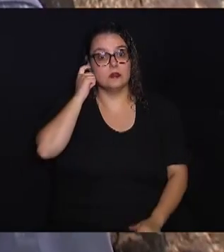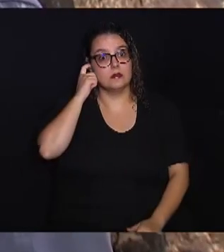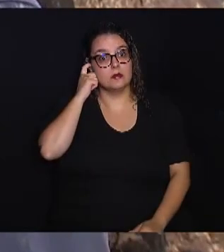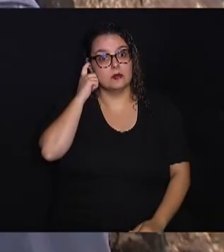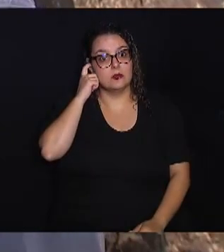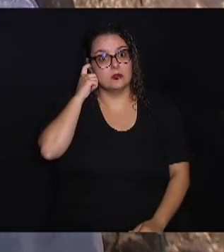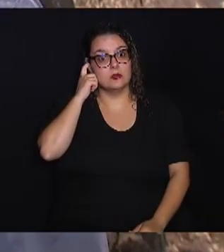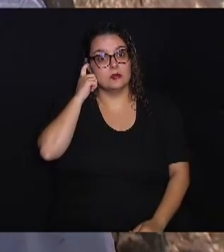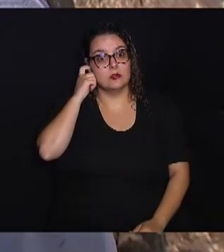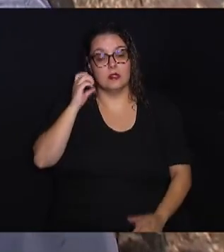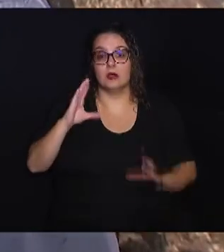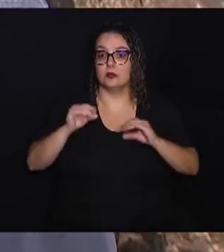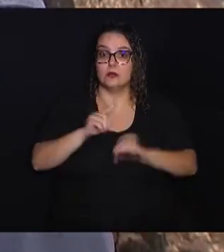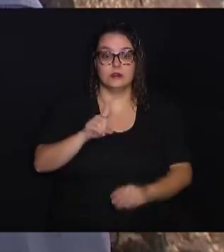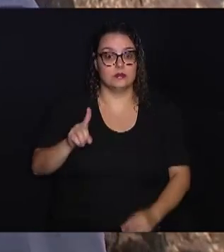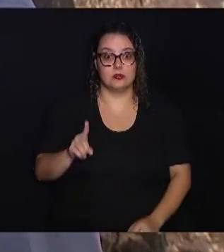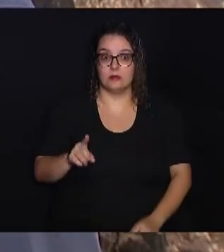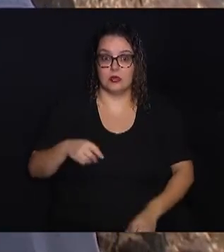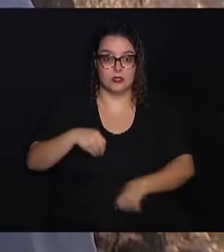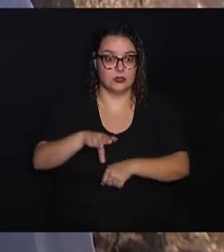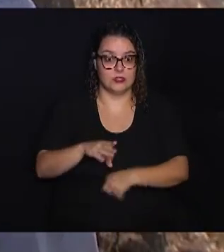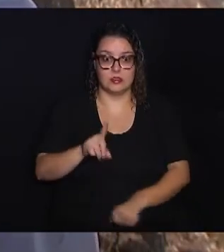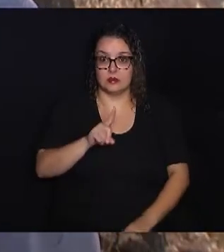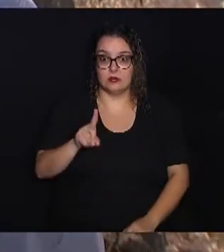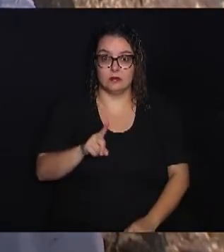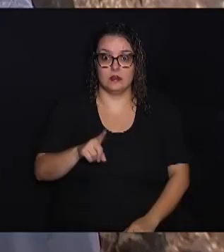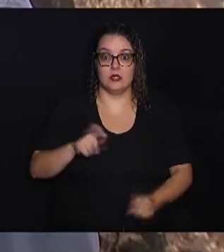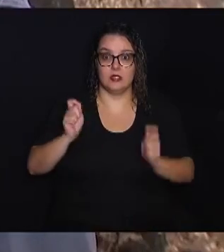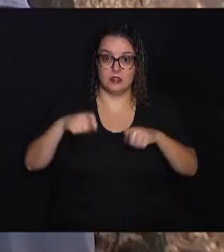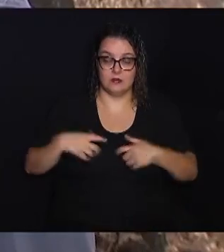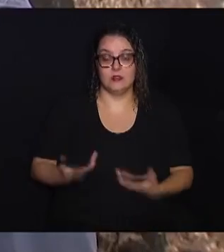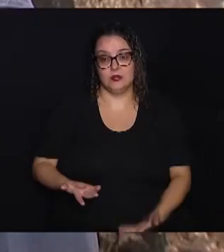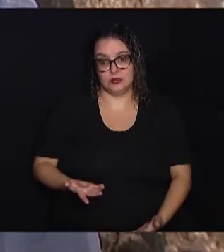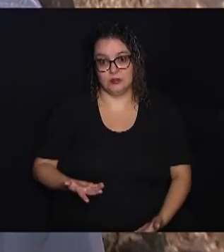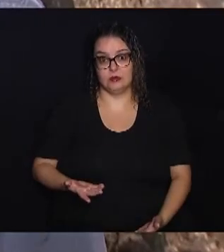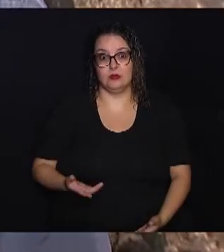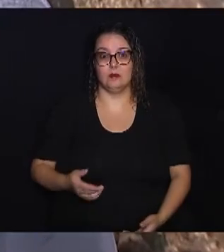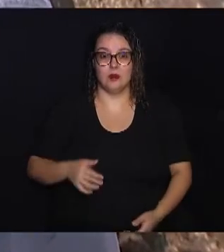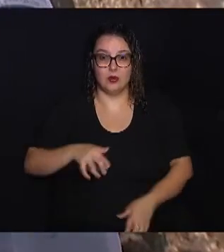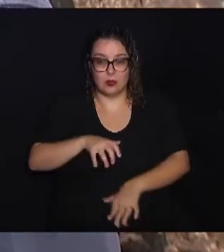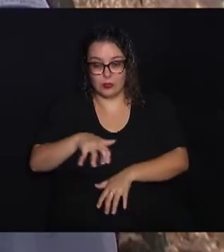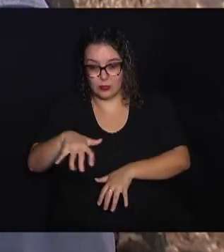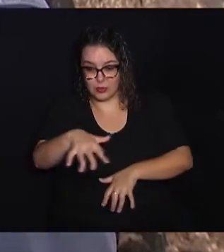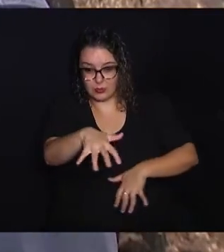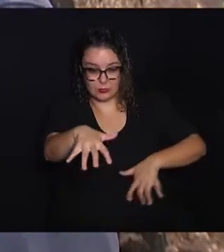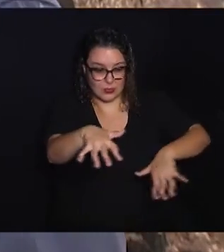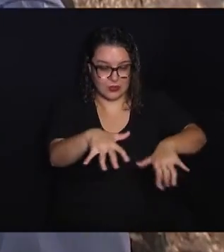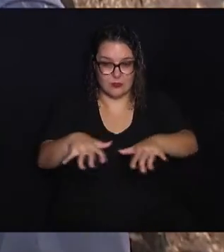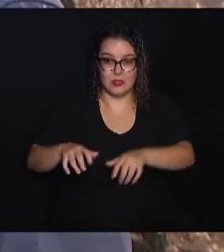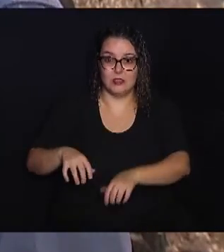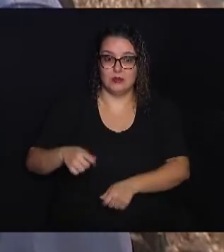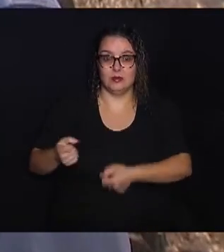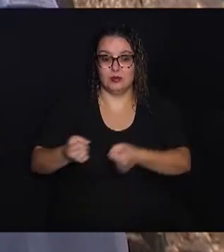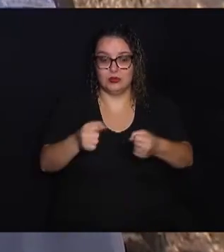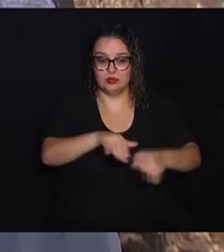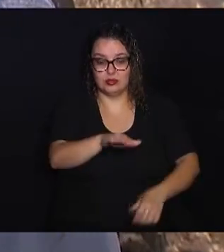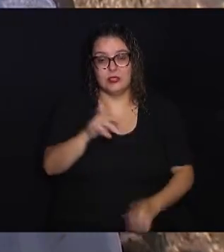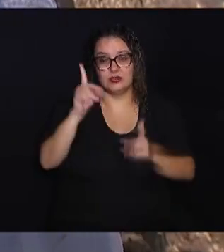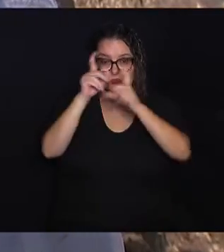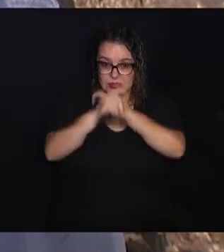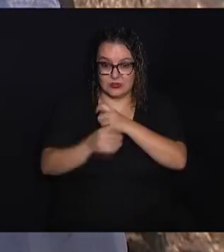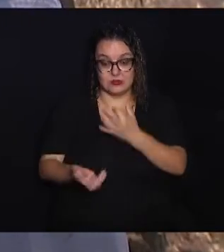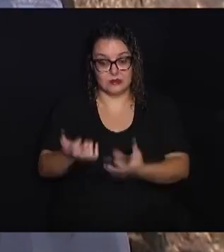é indicado e não é efetivo, tendo em vista a dificuldade de locomoção no terreno, o perigo gerado pelas chamas e também a